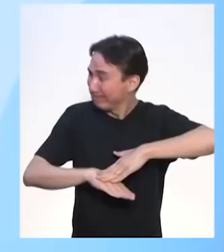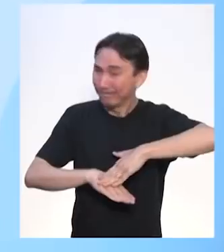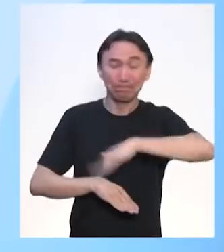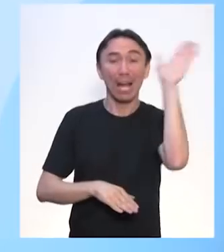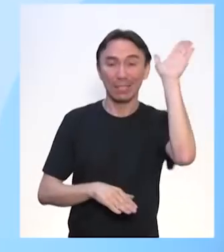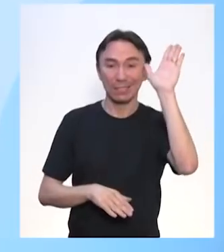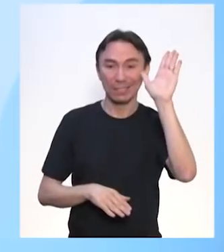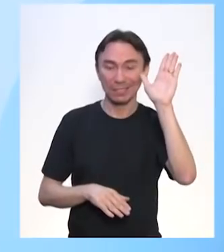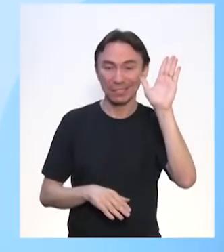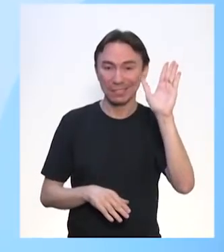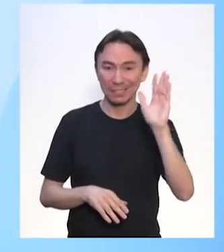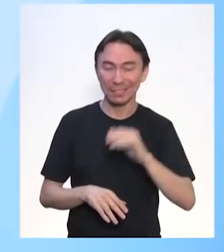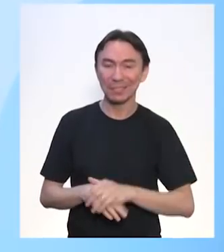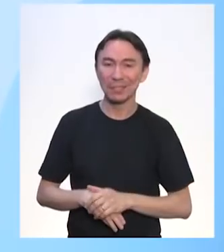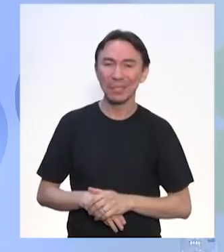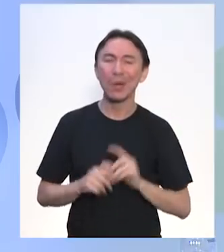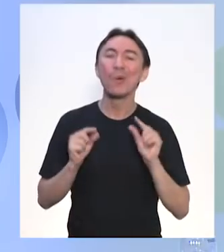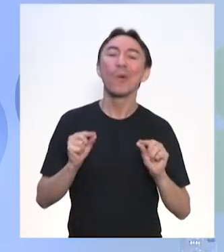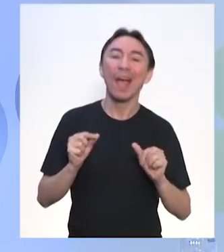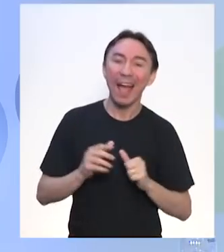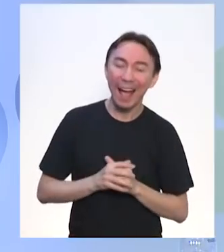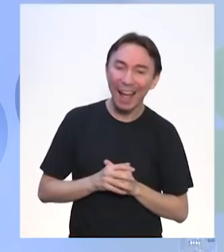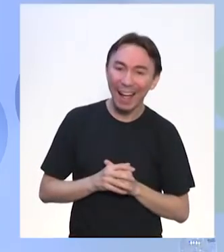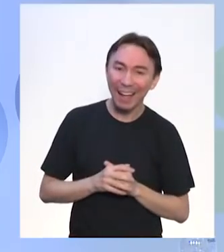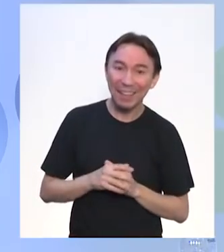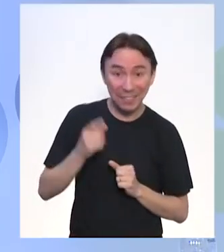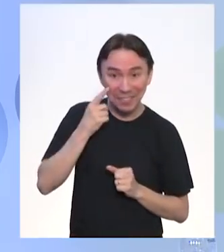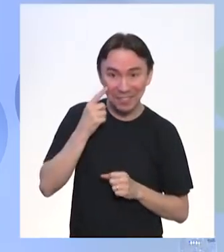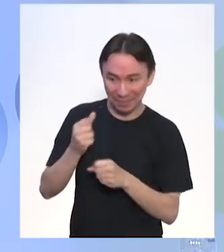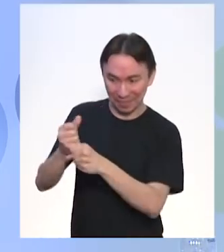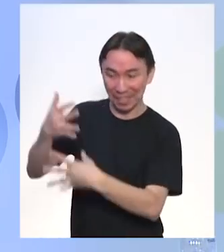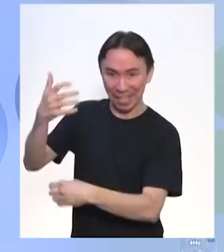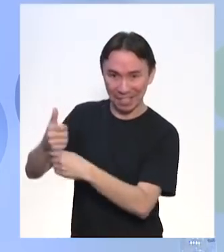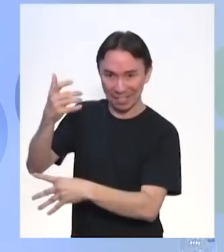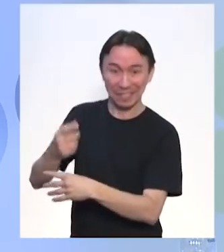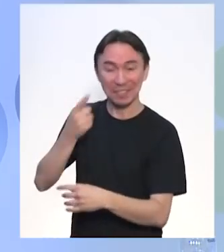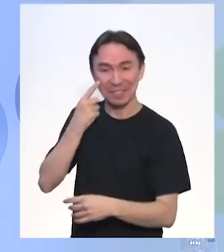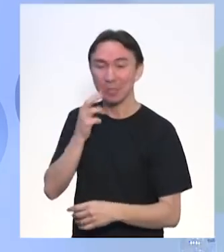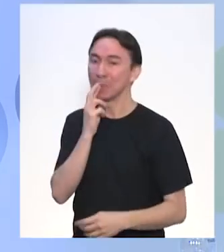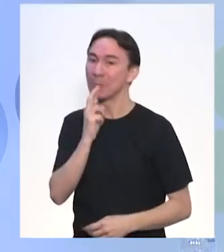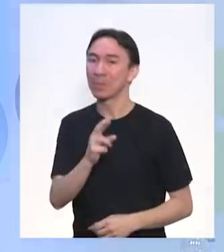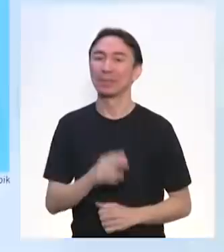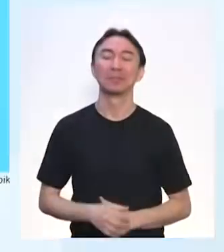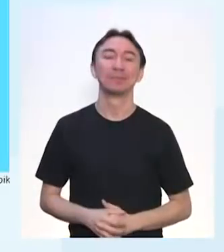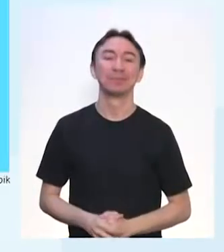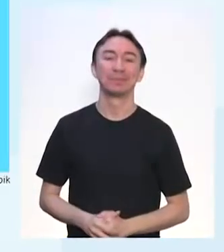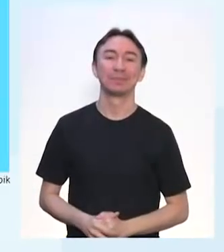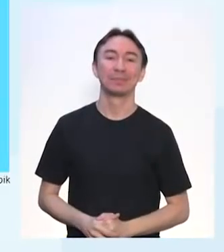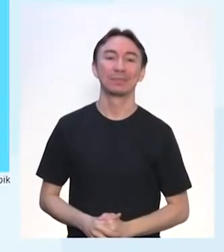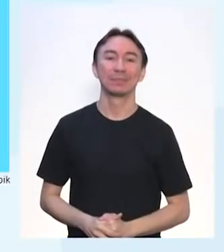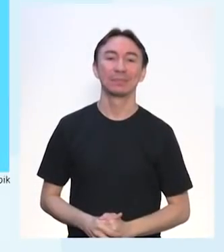Duda, pronta para pescar as respostas aí no chat? 1 minutinho, pessoal, a gente já se encontra.